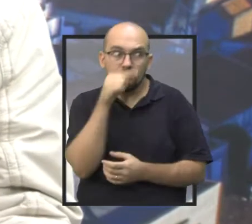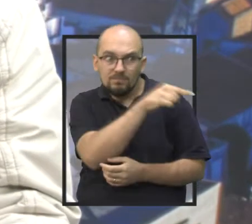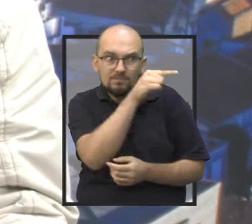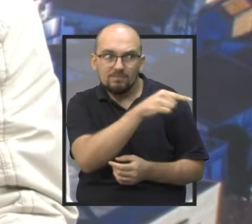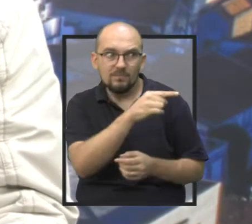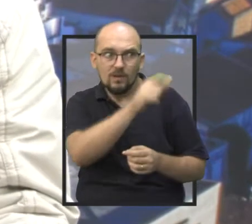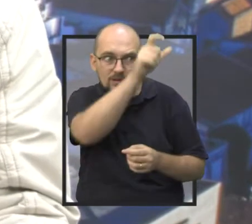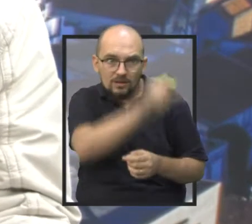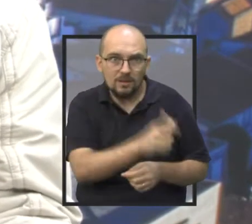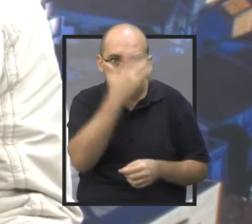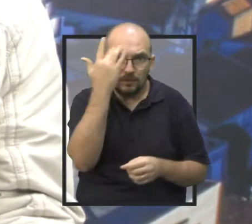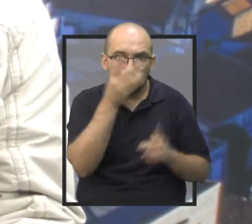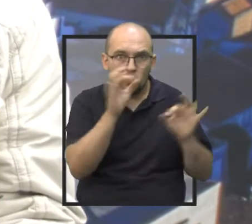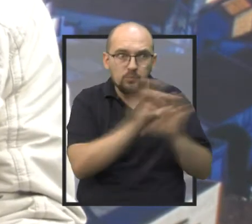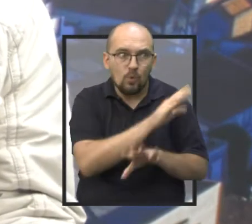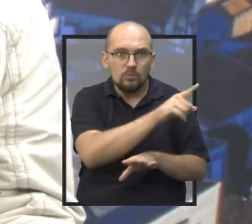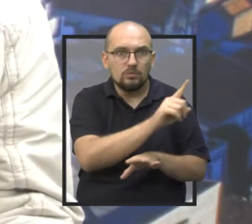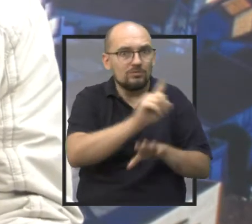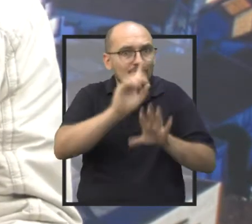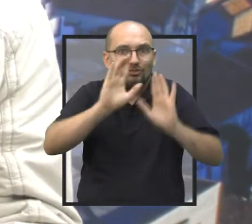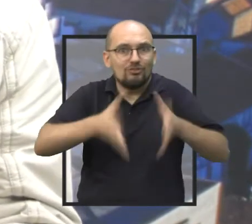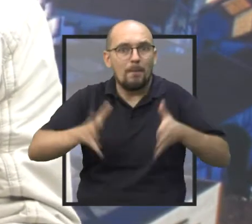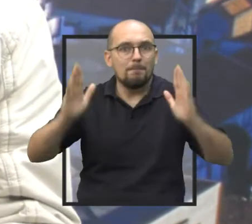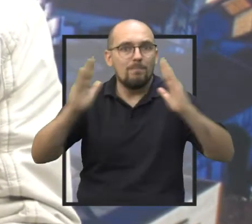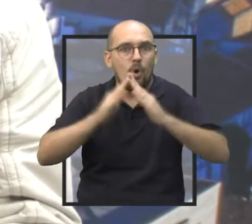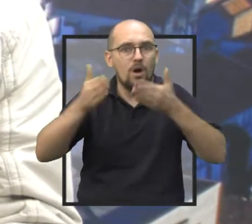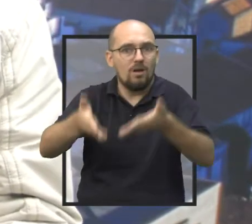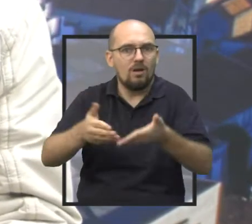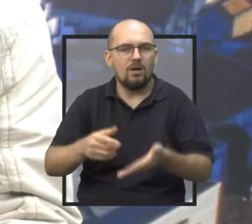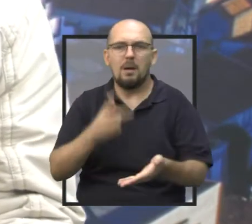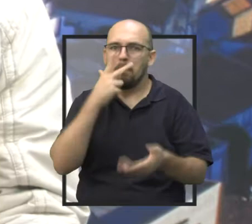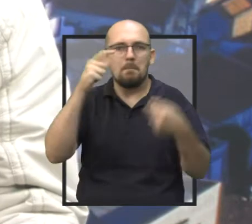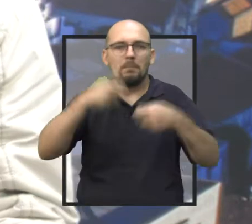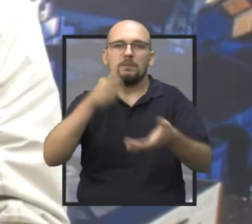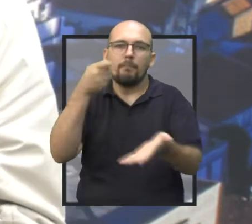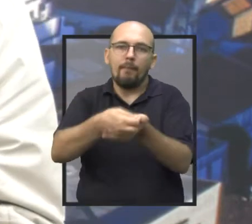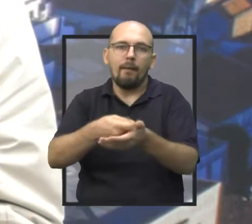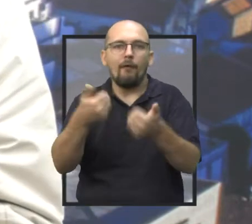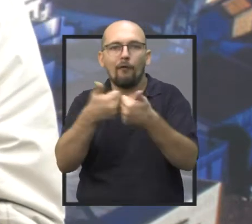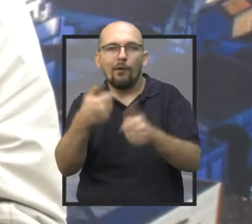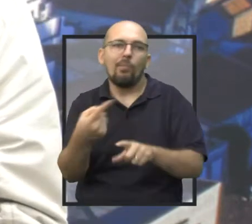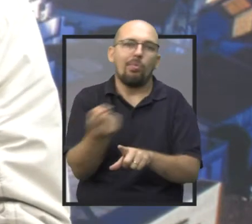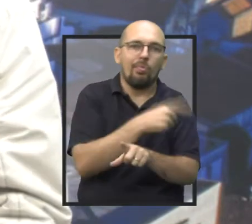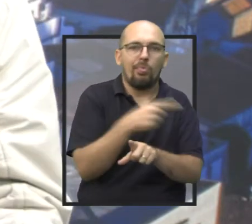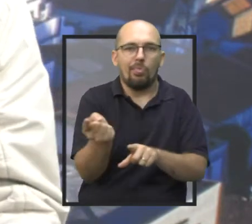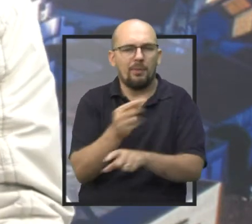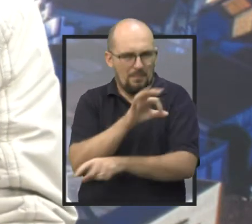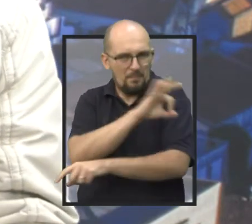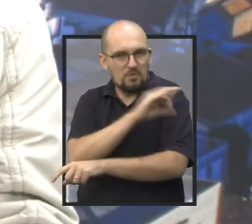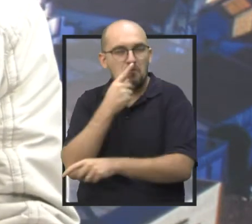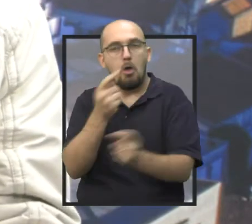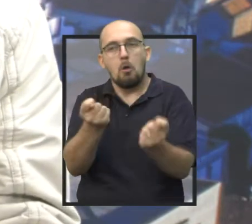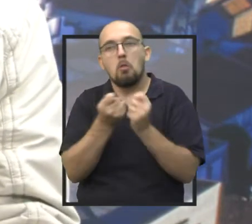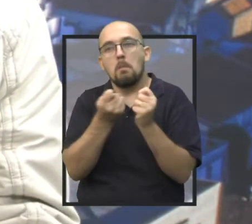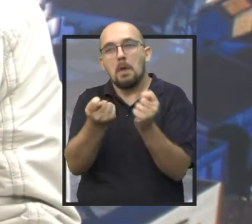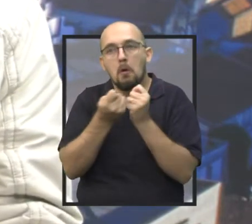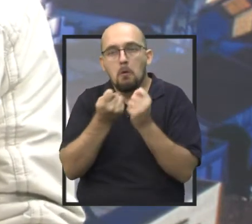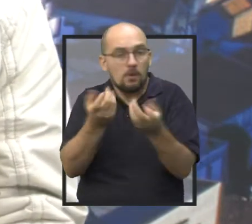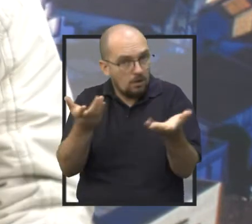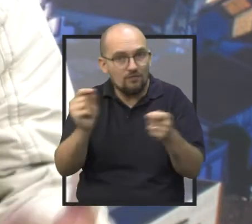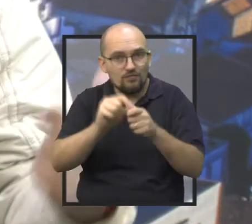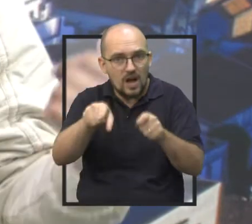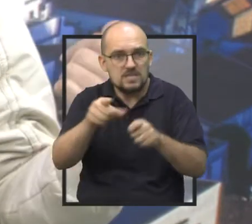A prefeitura deixa de deslocar ele, deixa de gastar com passe escolar, que o prefeito tanto fala em economizar, é um modo também de se